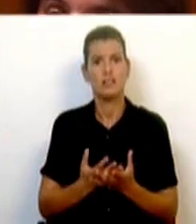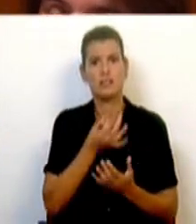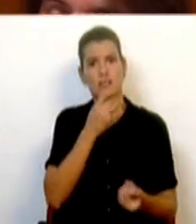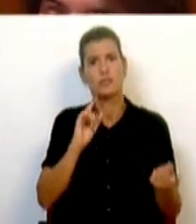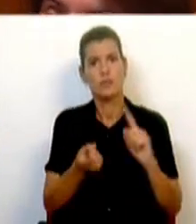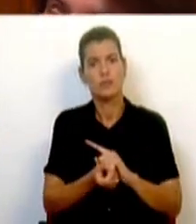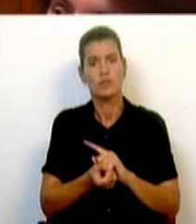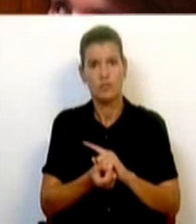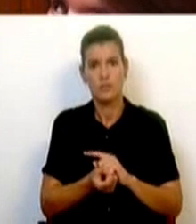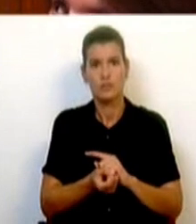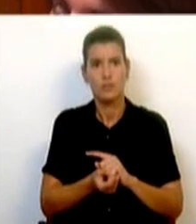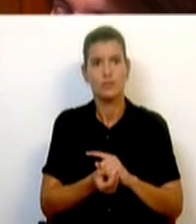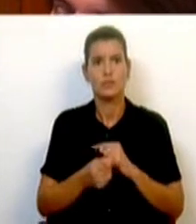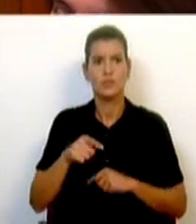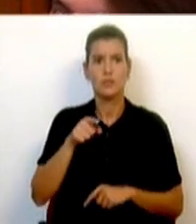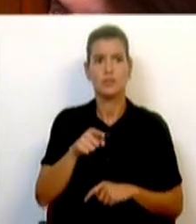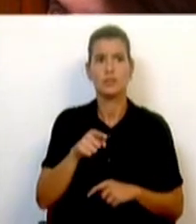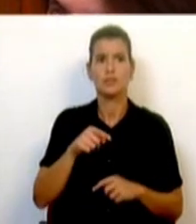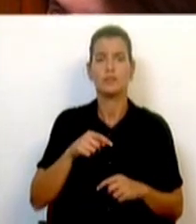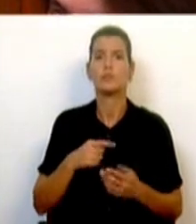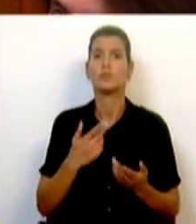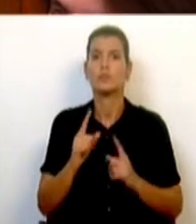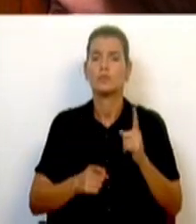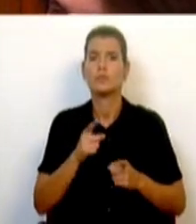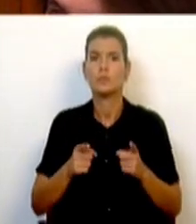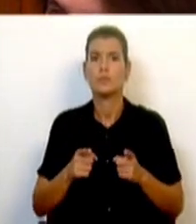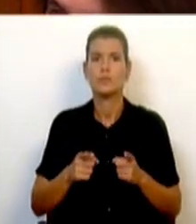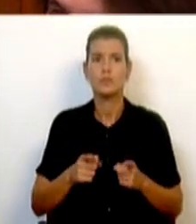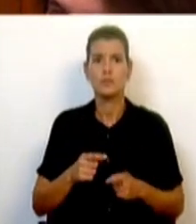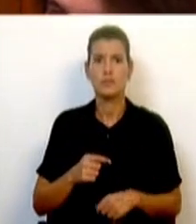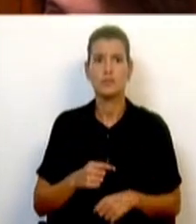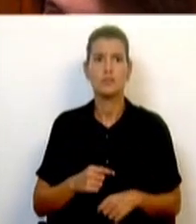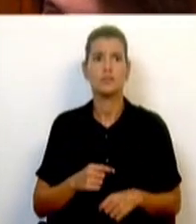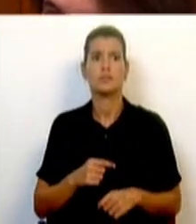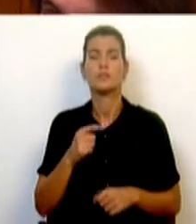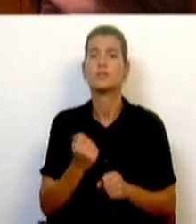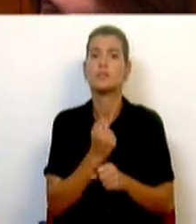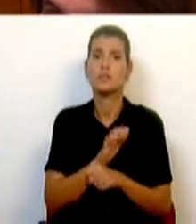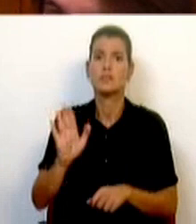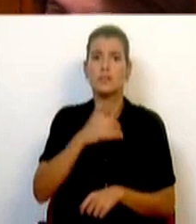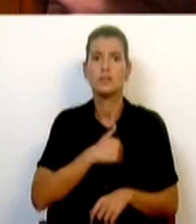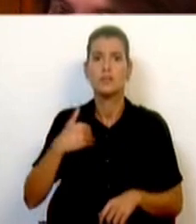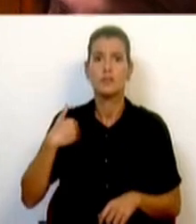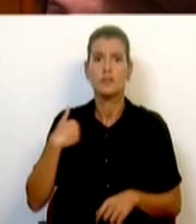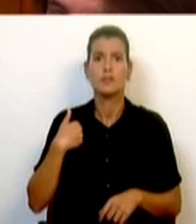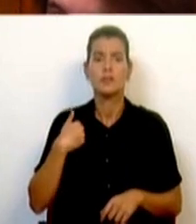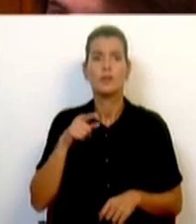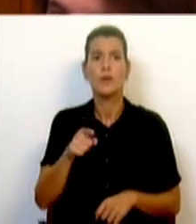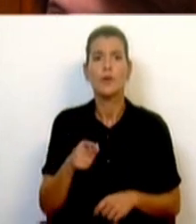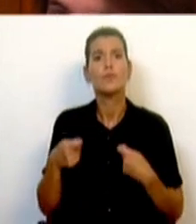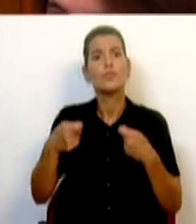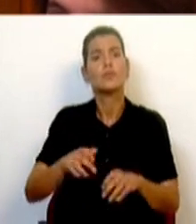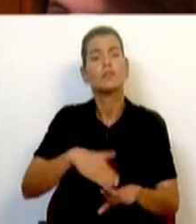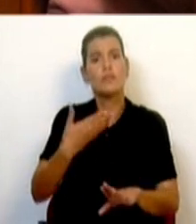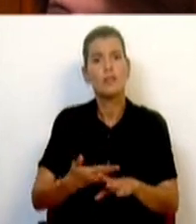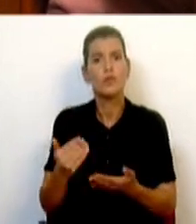contrariar os factos é o que é que o Serviço Nacional de Saúde produz com este reforço de